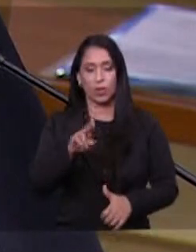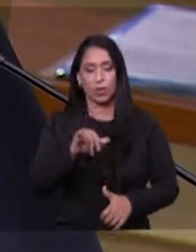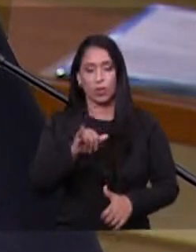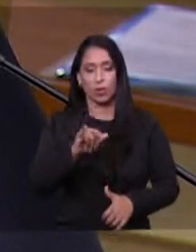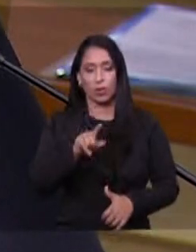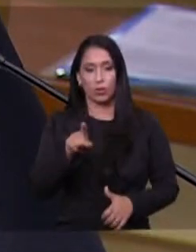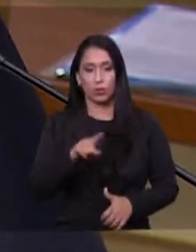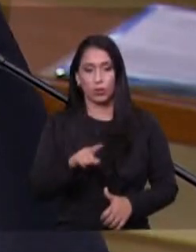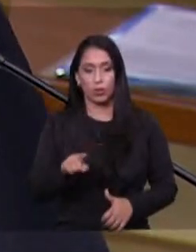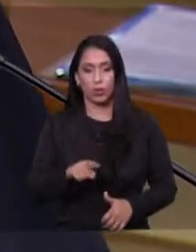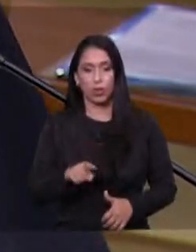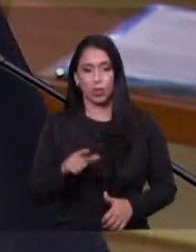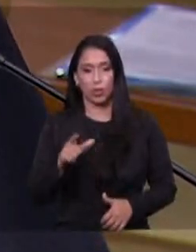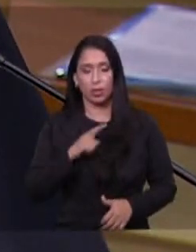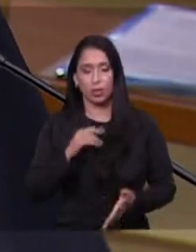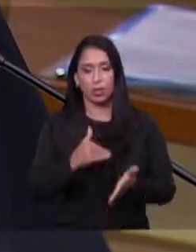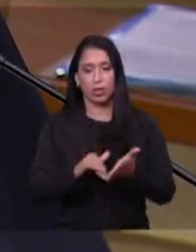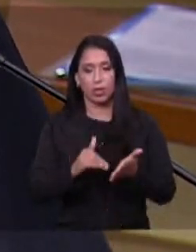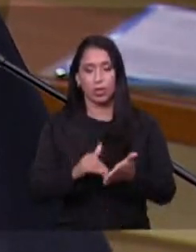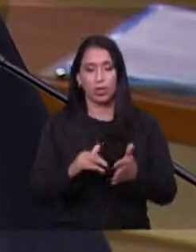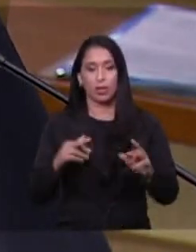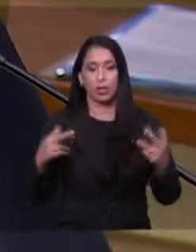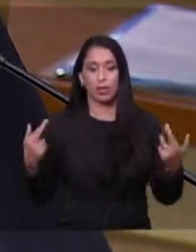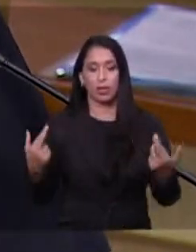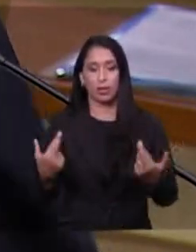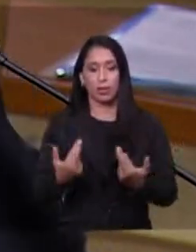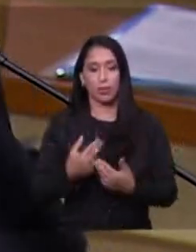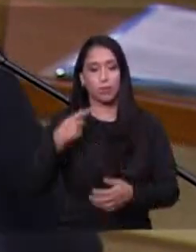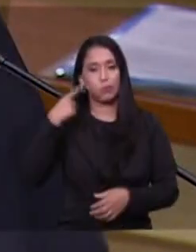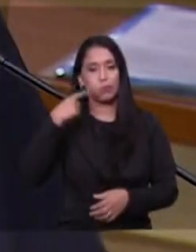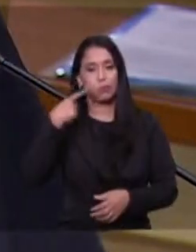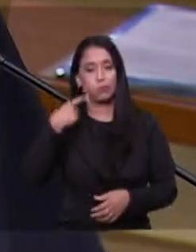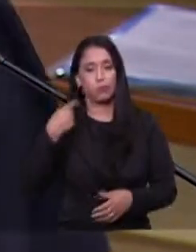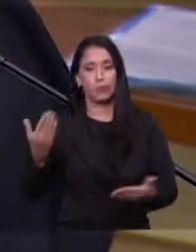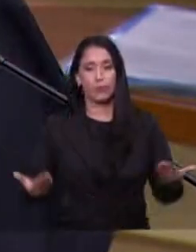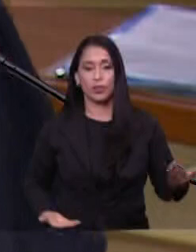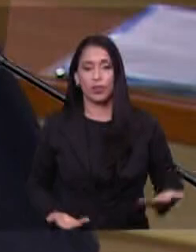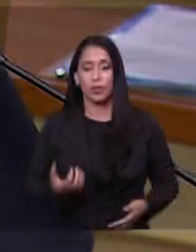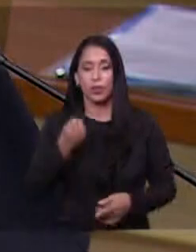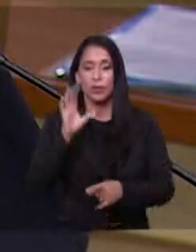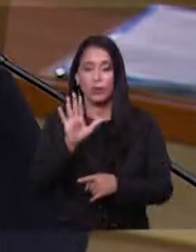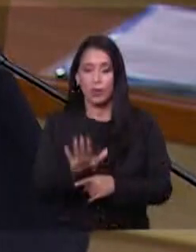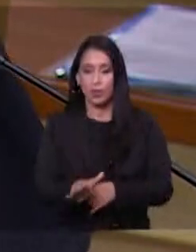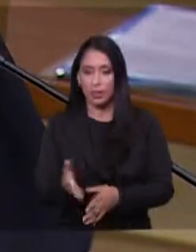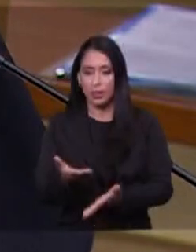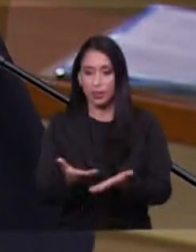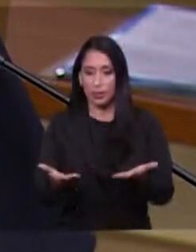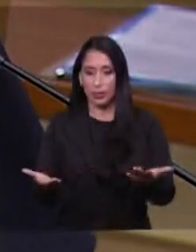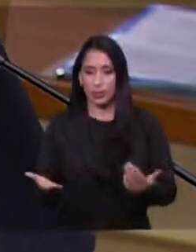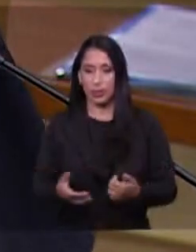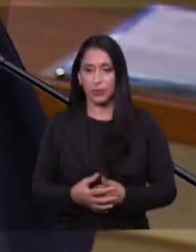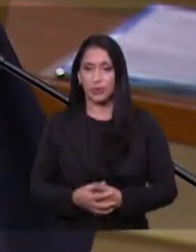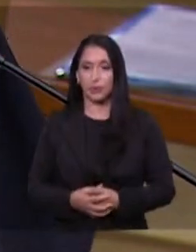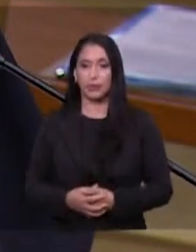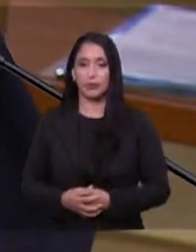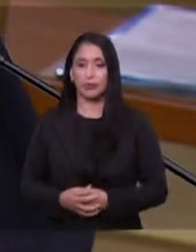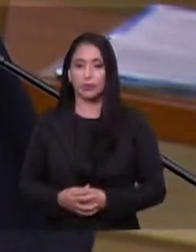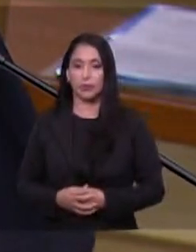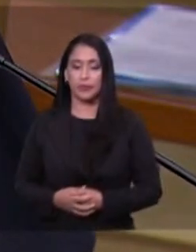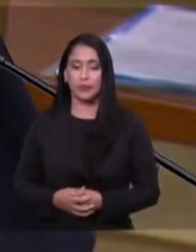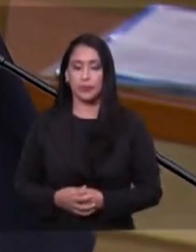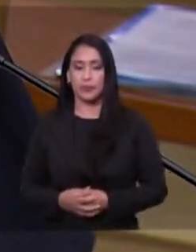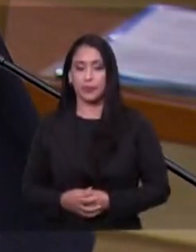ministro Cristiano Zanin. Secretário da sessão, senhores advogados, servidores... O ministro Nunes Marques tem pele morena clara,